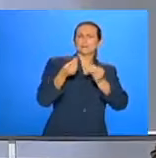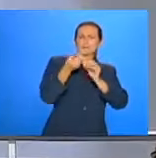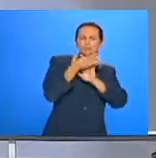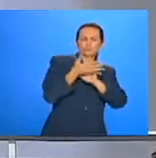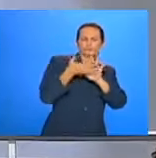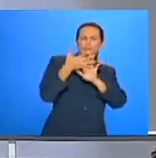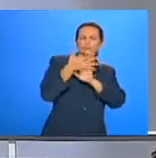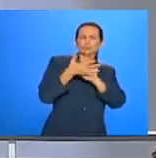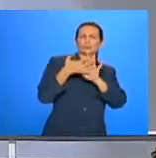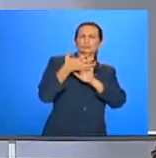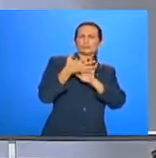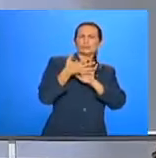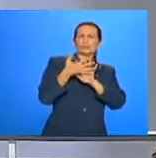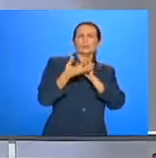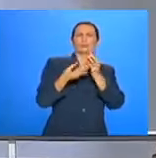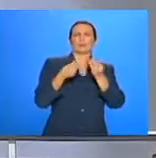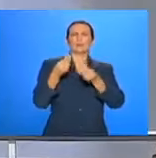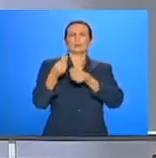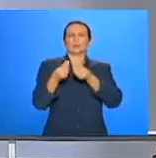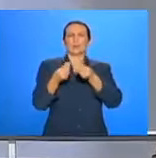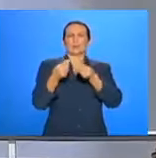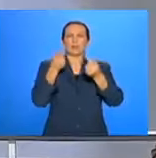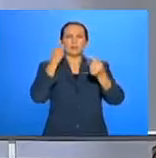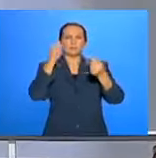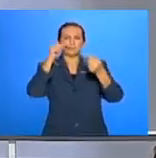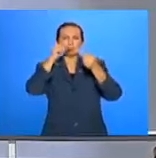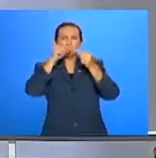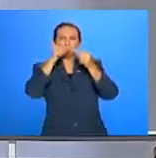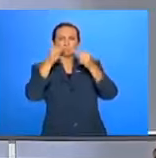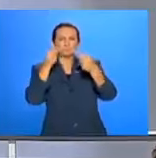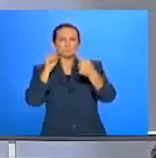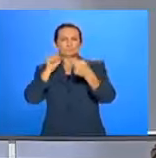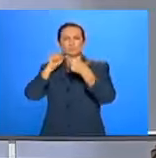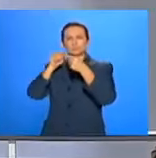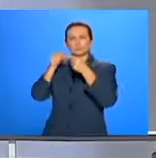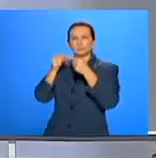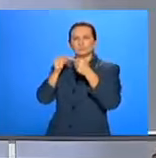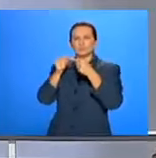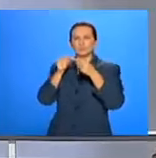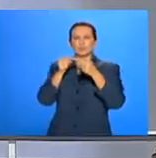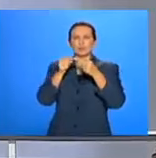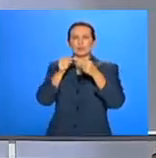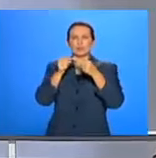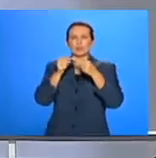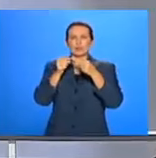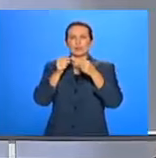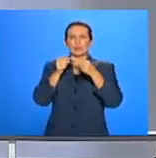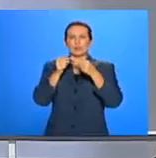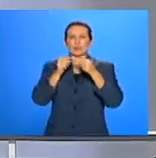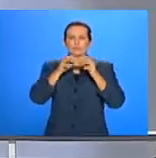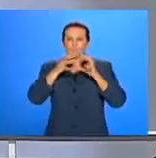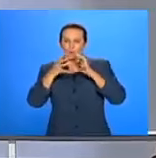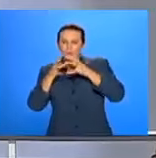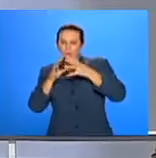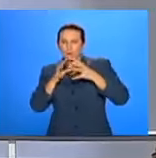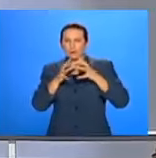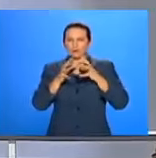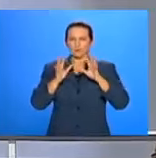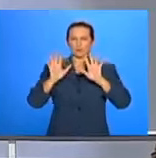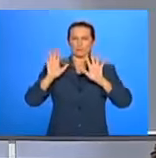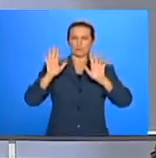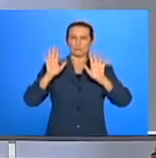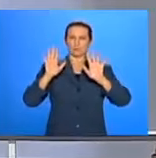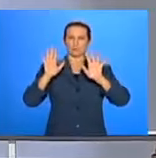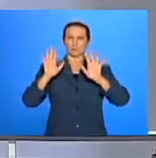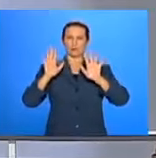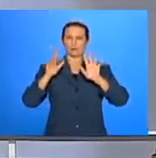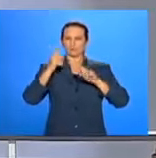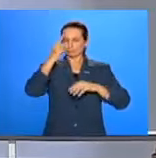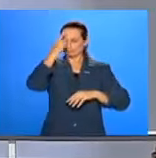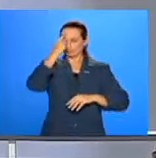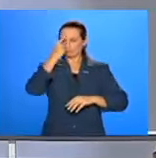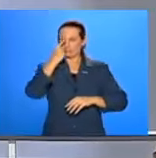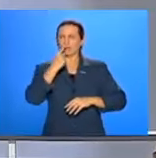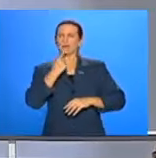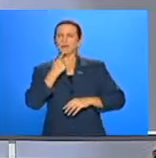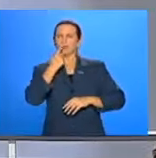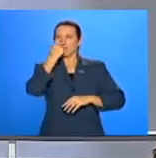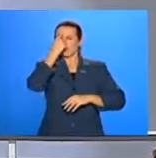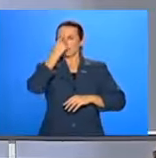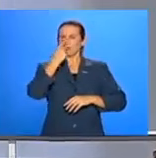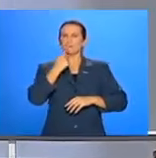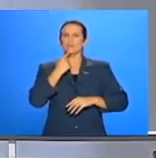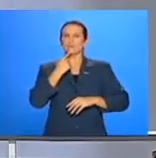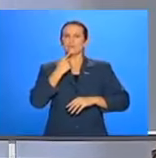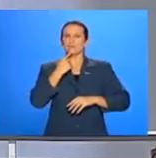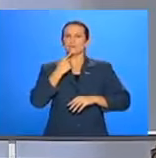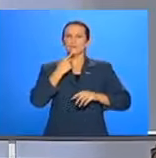são formados a partir da combinação da forma e do movimento das mãos e do ponto do corpo ou